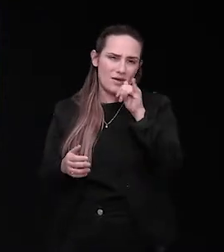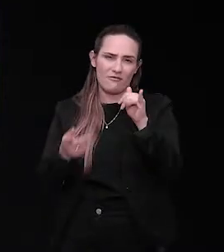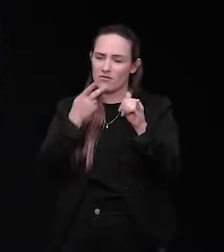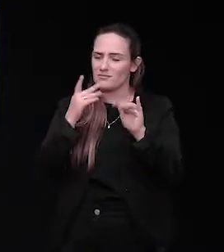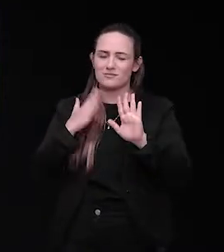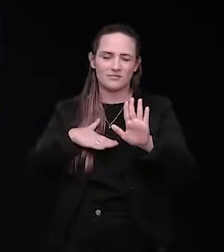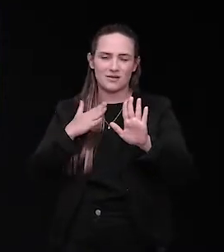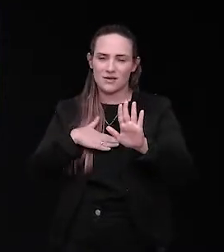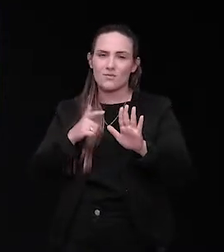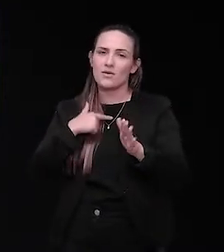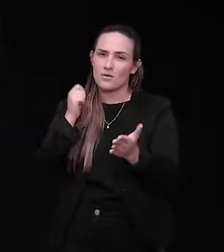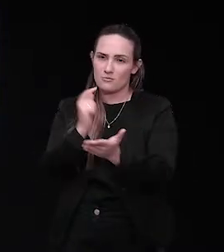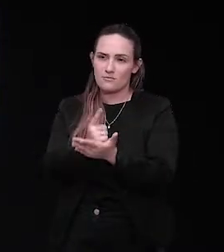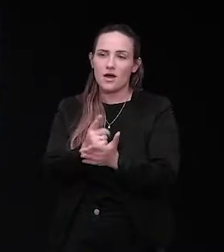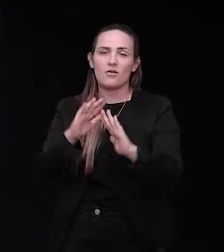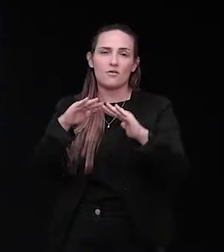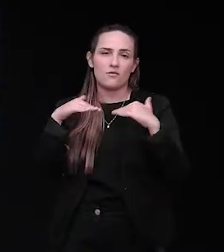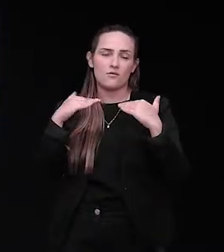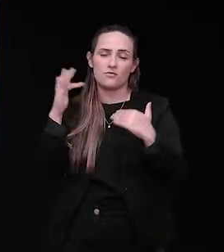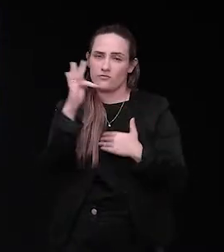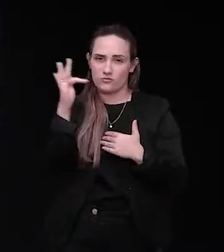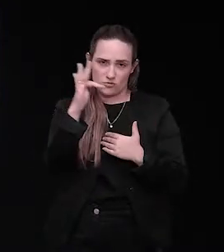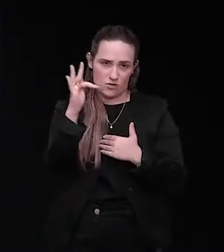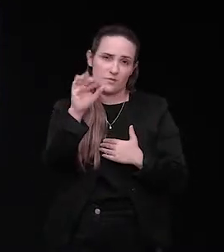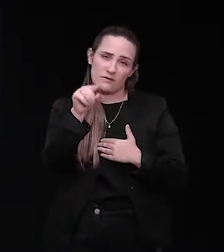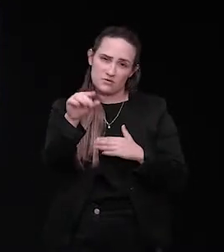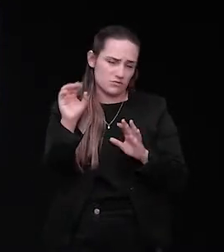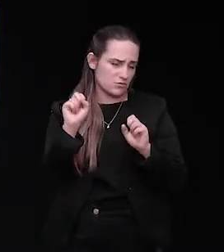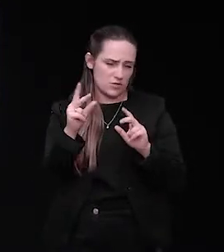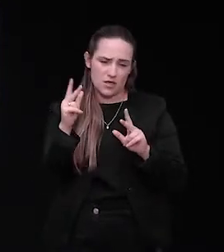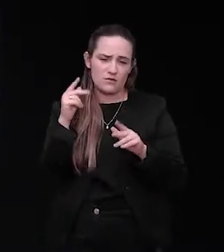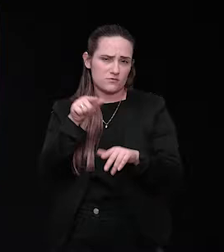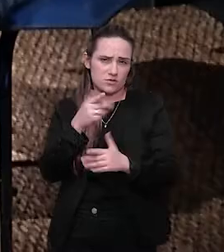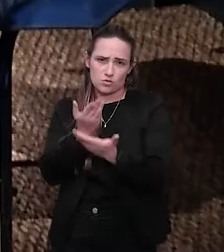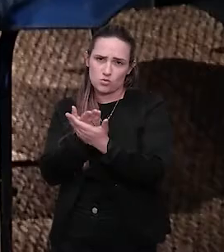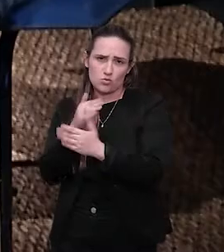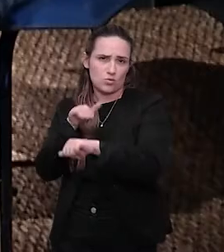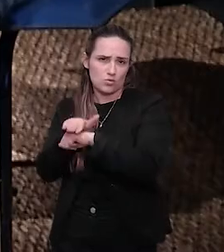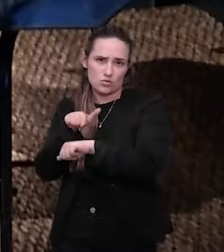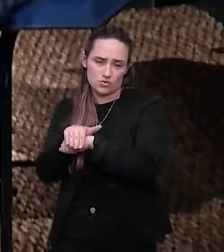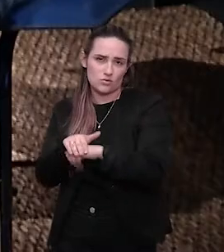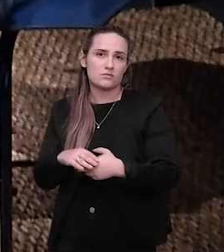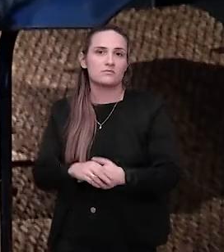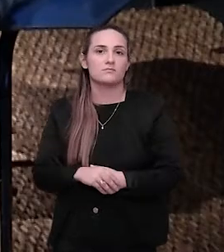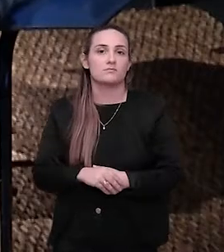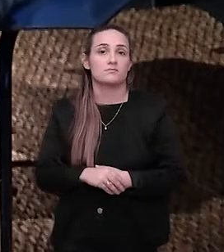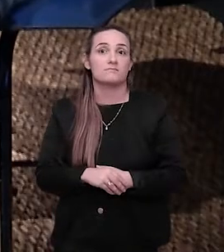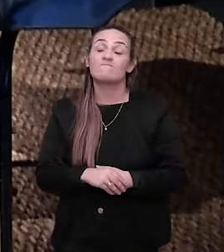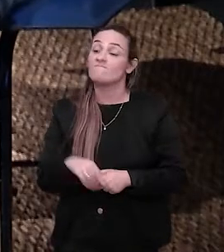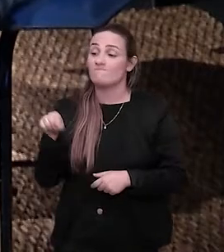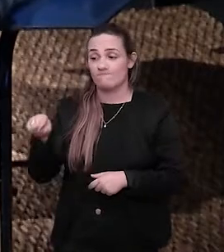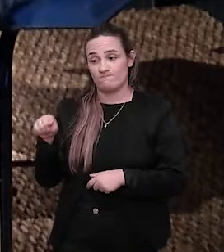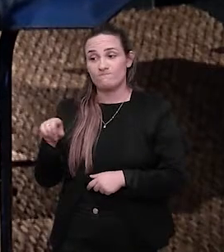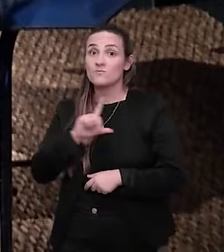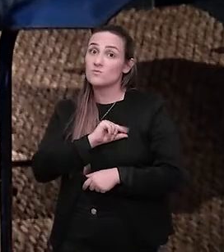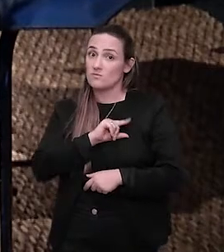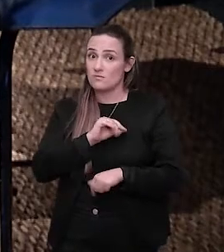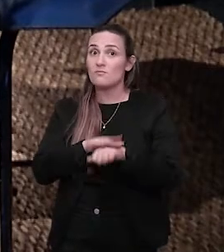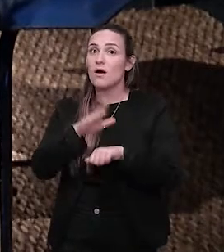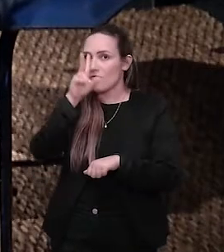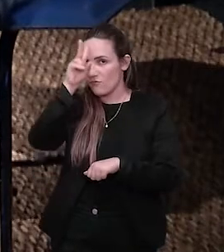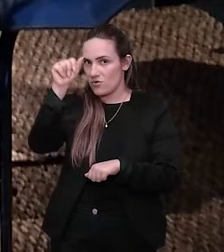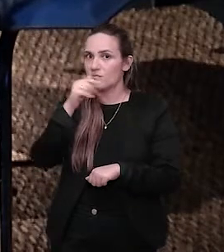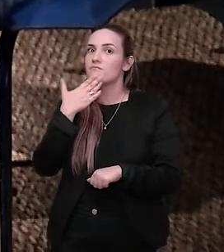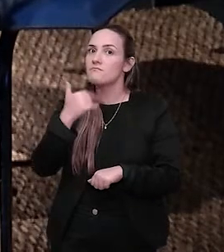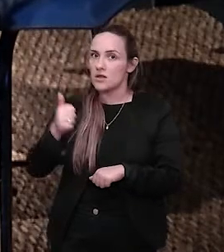CDB à noite. Então meu pai falou, não, fica tranquilo, eu pago a faculdade para você, não era um problema. Então, assim, e a época, de fato, a